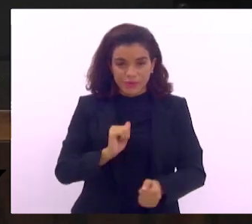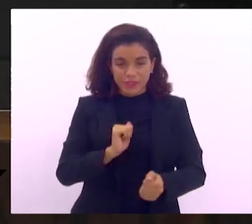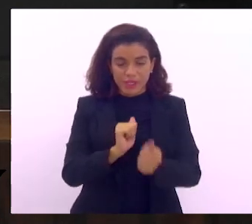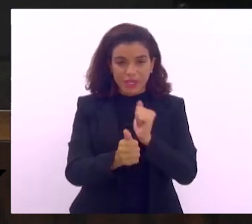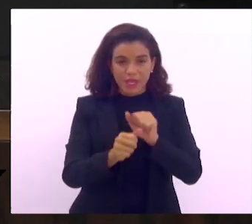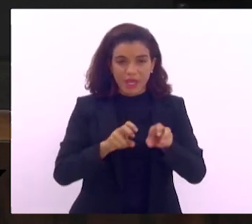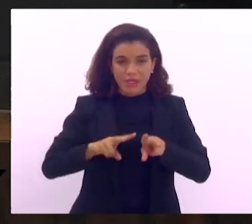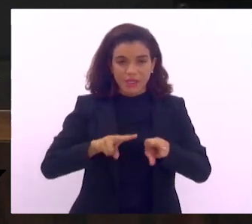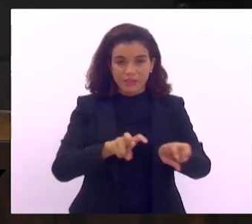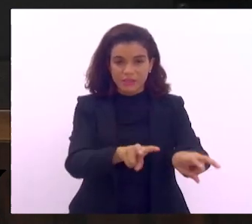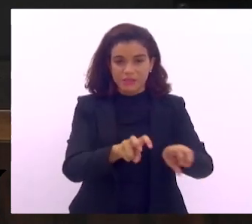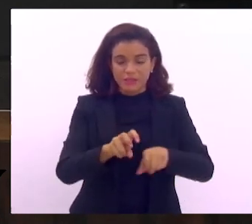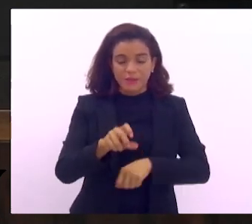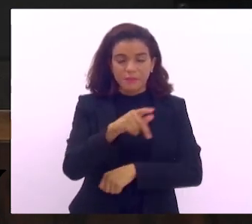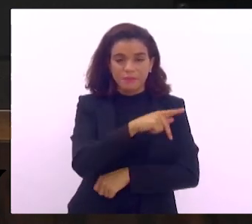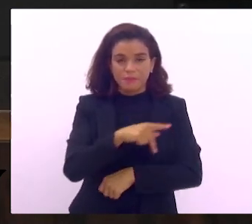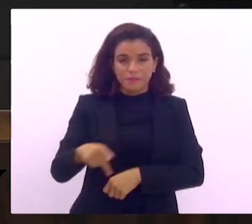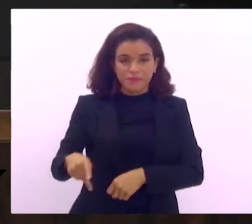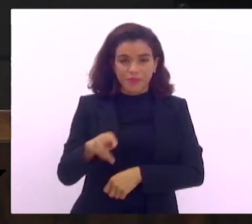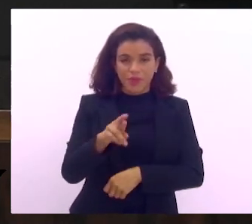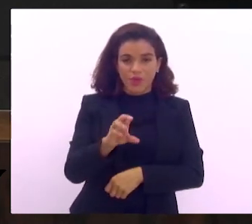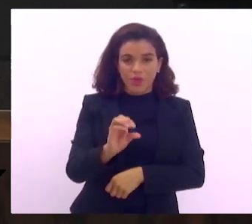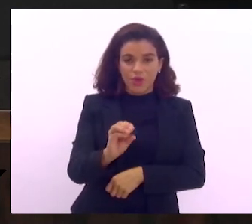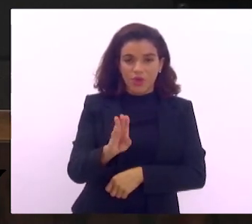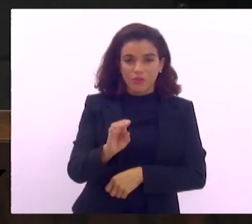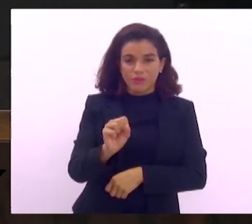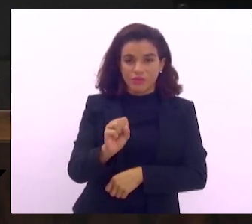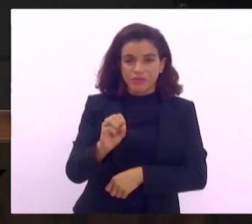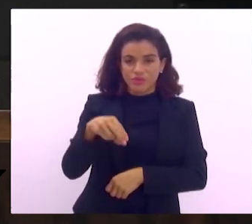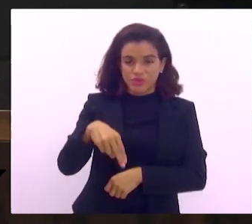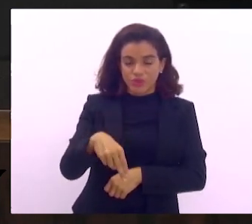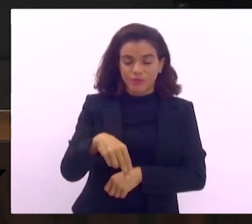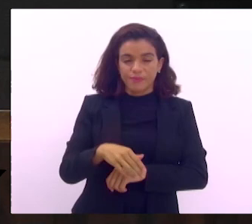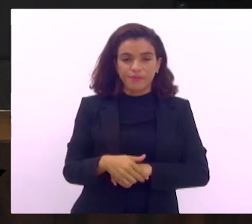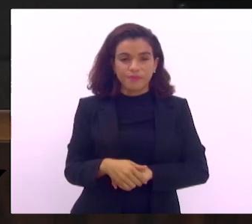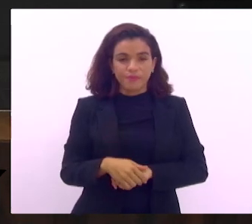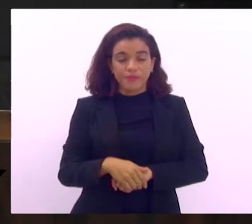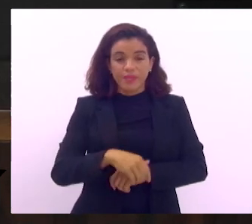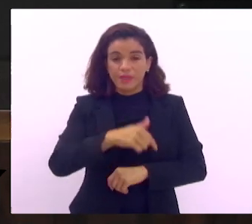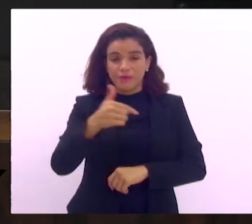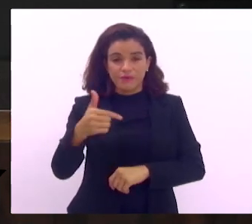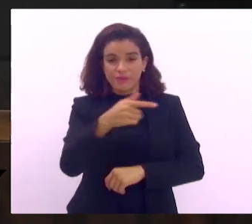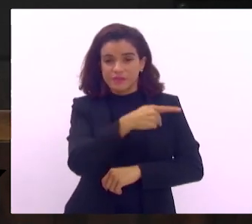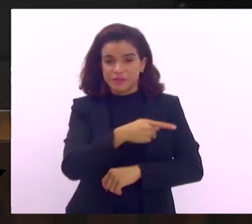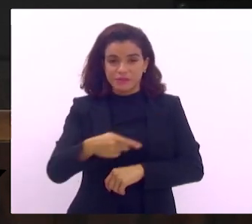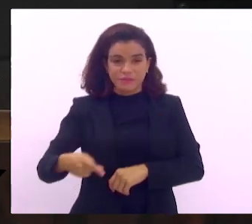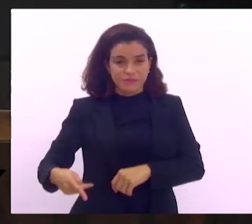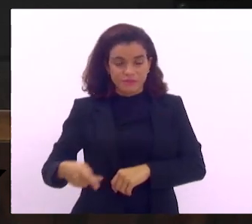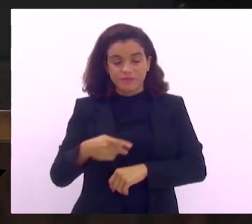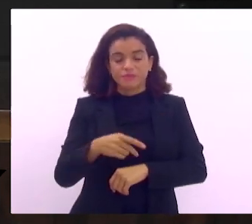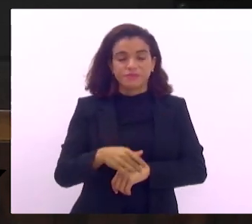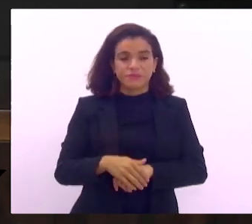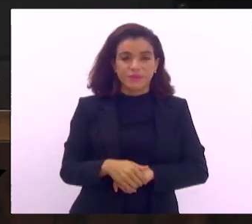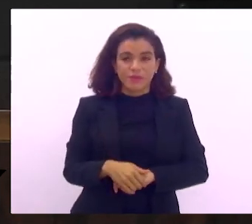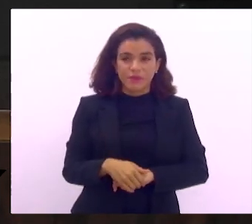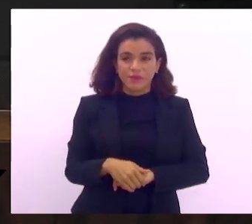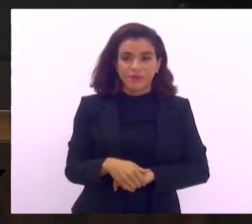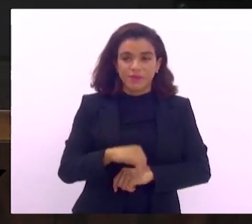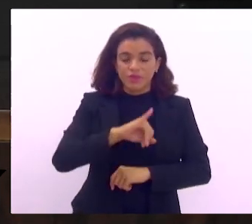Atletismo, presidente, senhor Robson José Maia, e vice-presidente, senhor Jorge